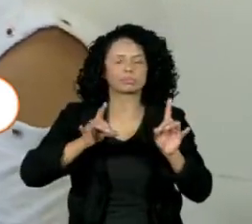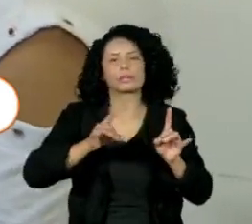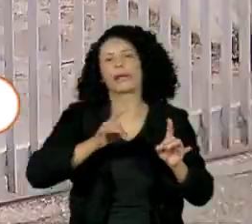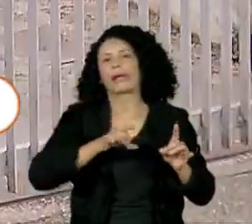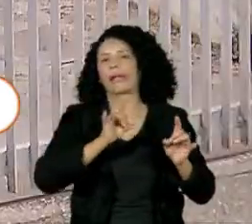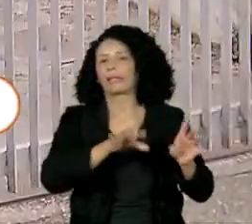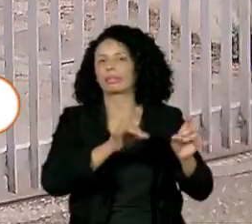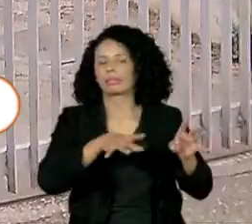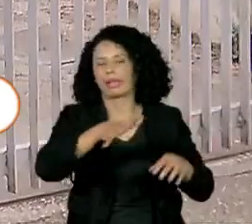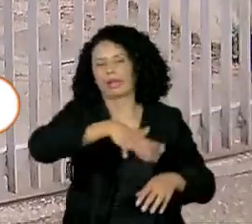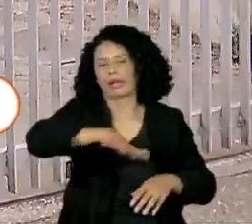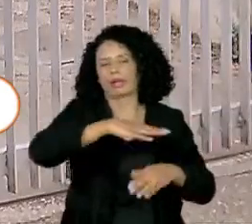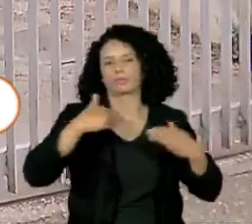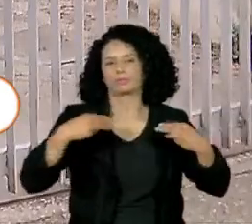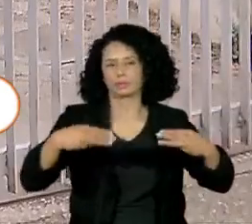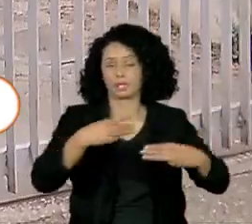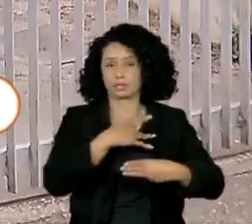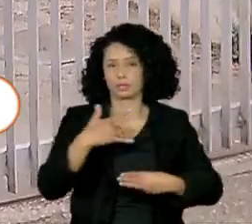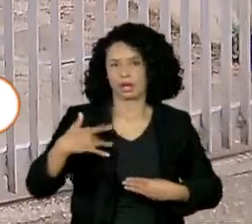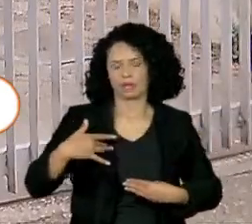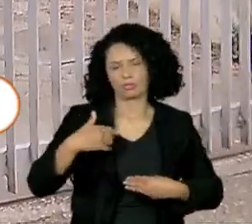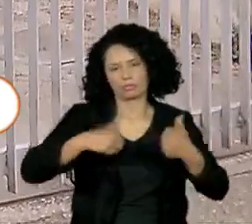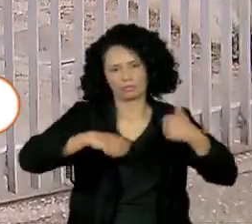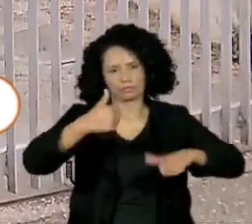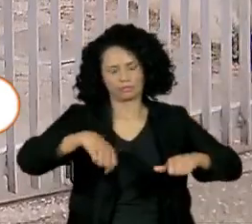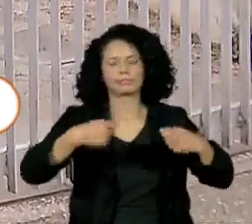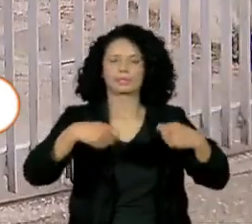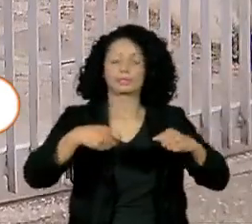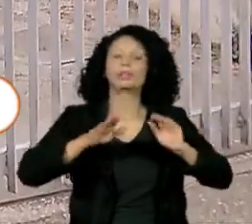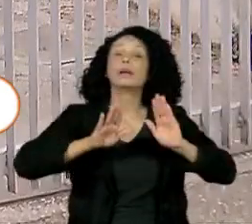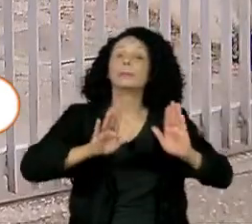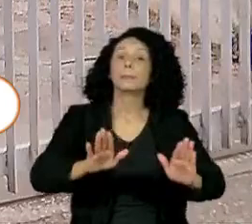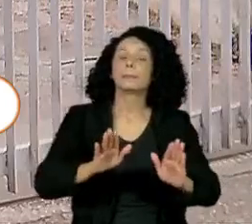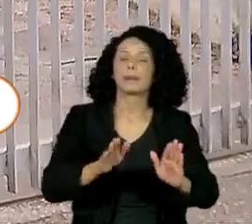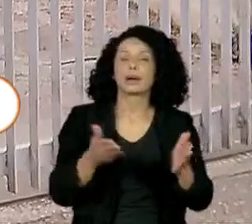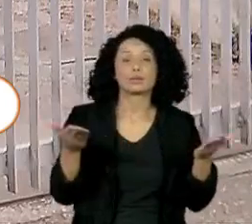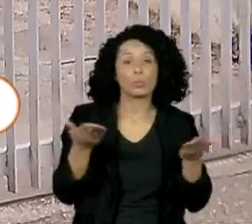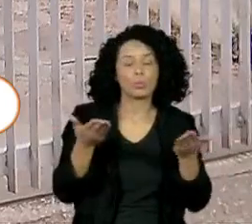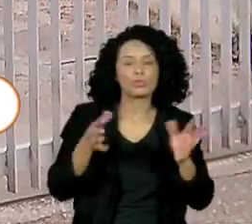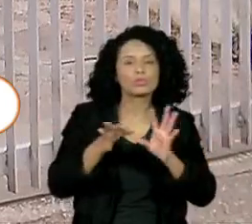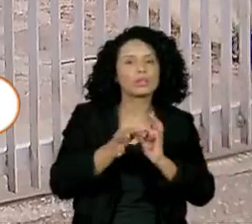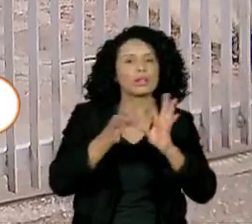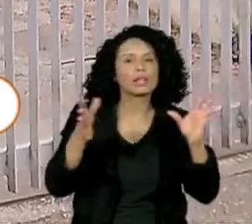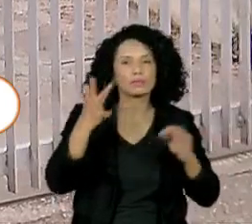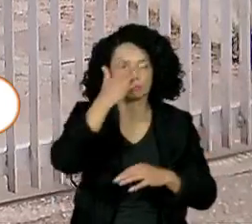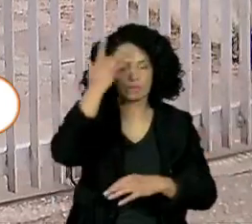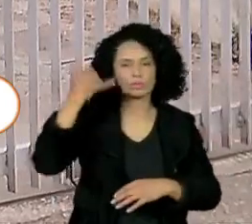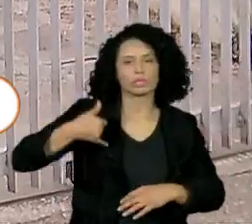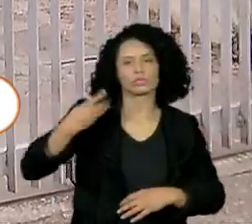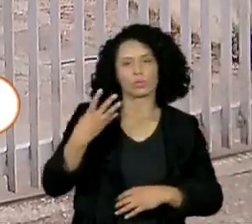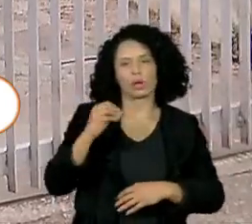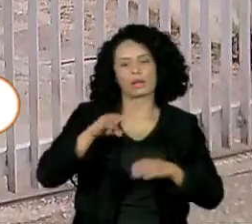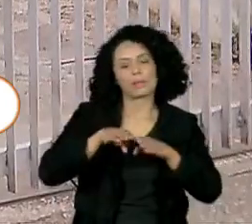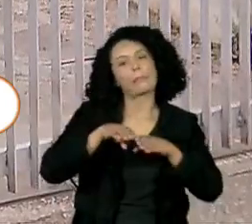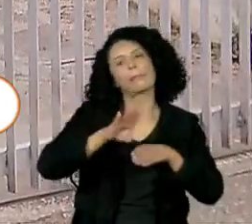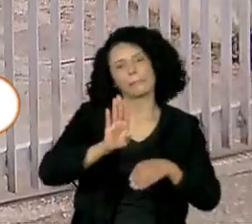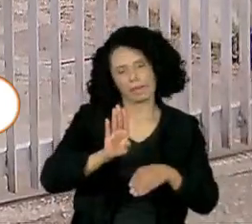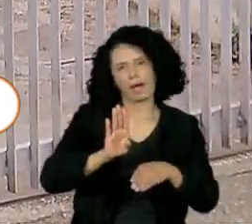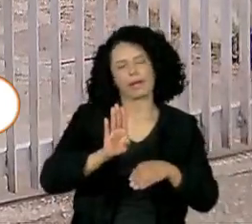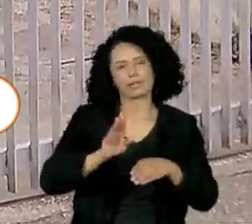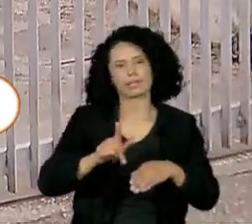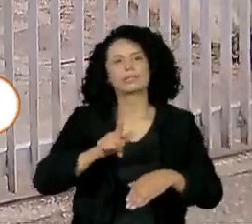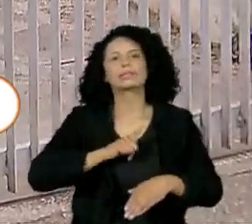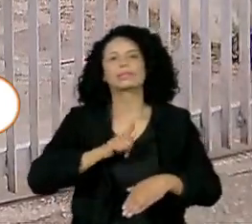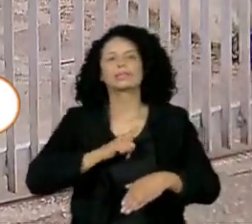que se sabe por enquanto é que a quarta dose vai ser liberada ainda hoje para pessoas acima dos 40 anos. Inclusive, esse anúncio